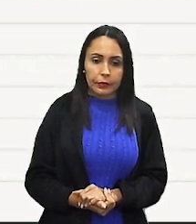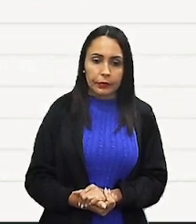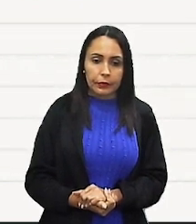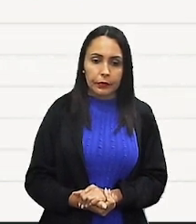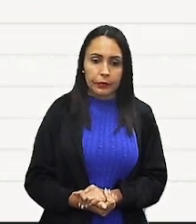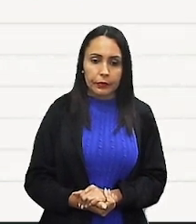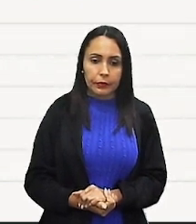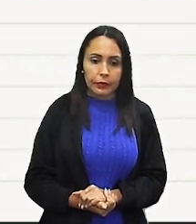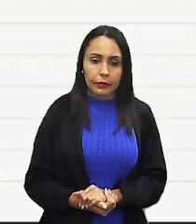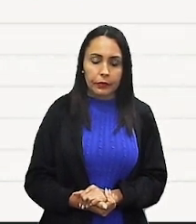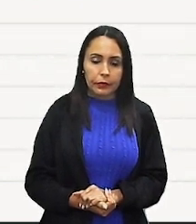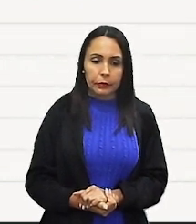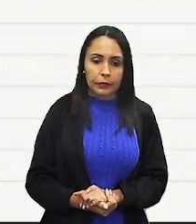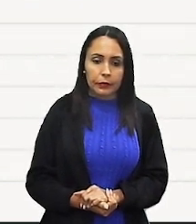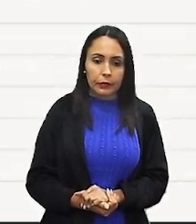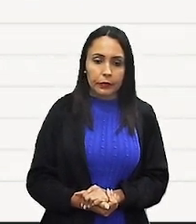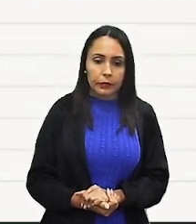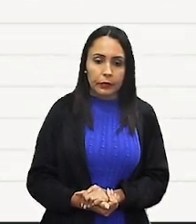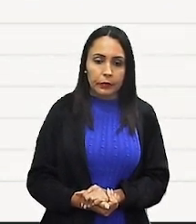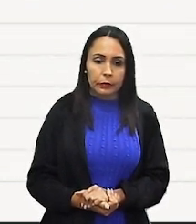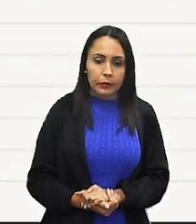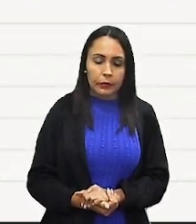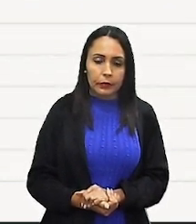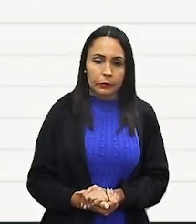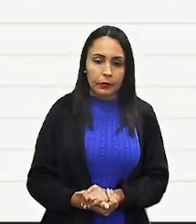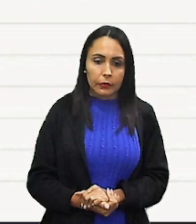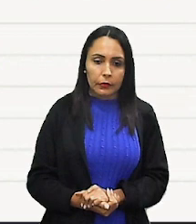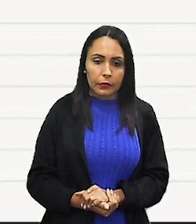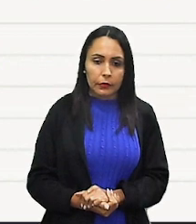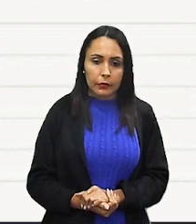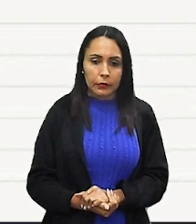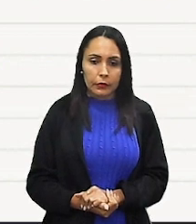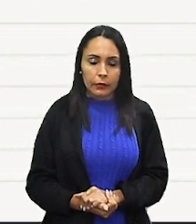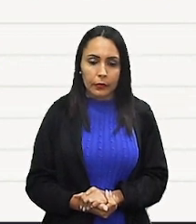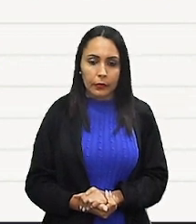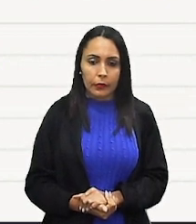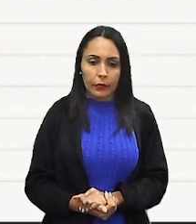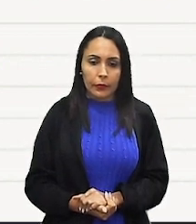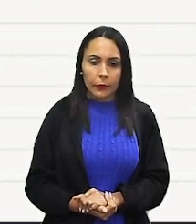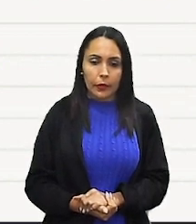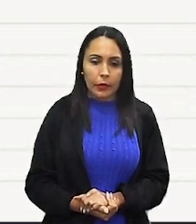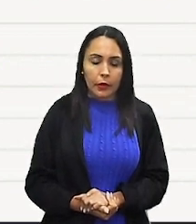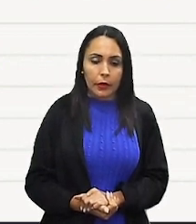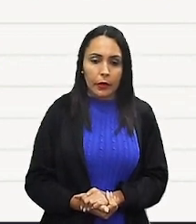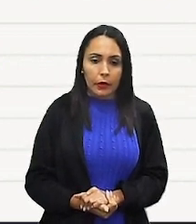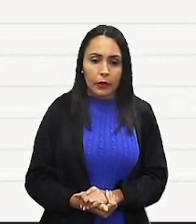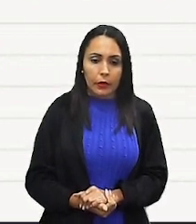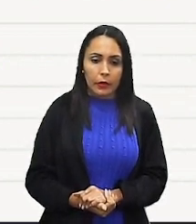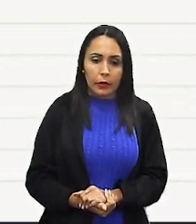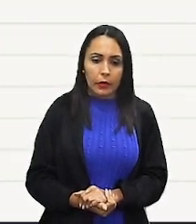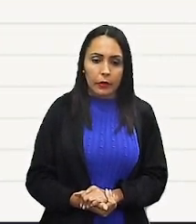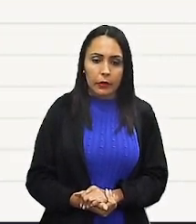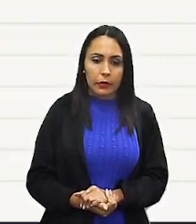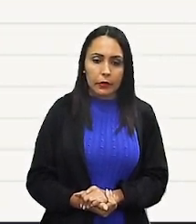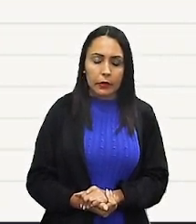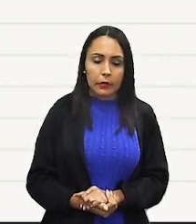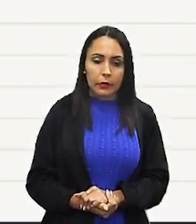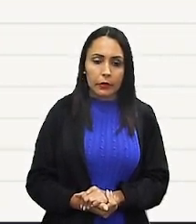Esse revestimento, ó, é o capsídeo. E isso aqui é o material genético. Isso